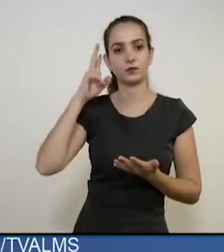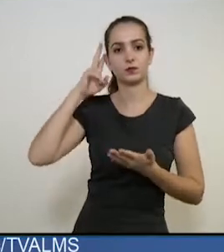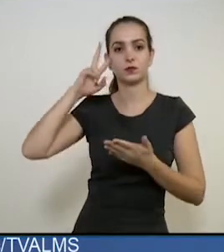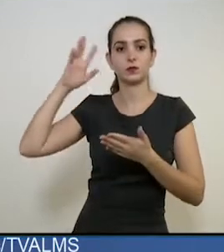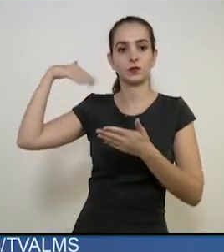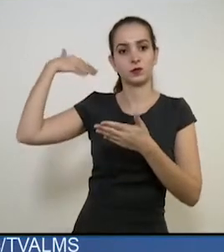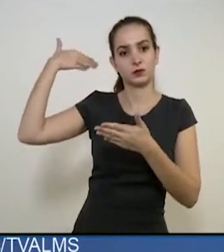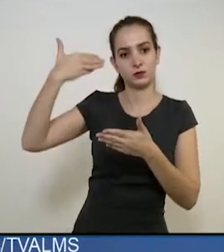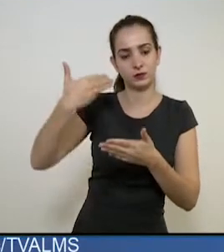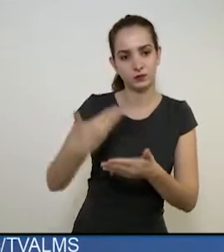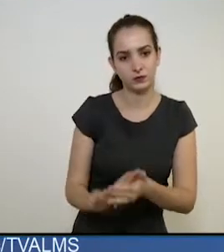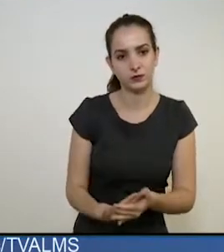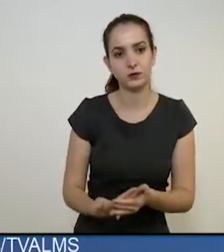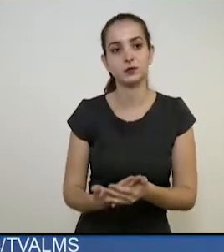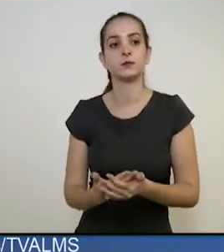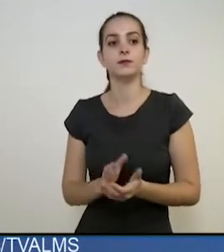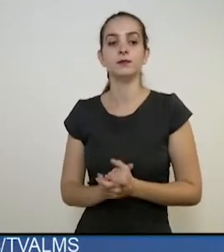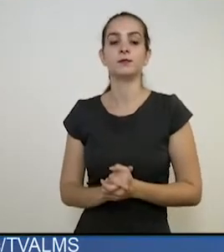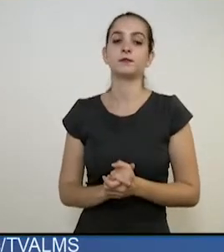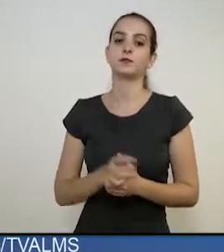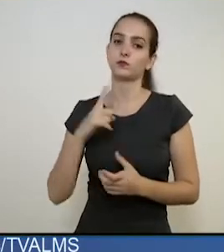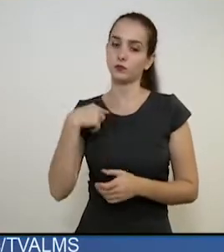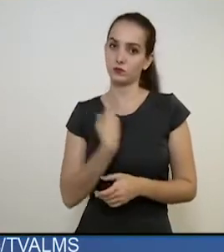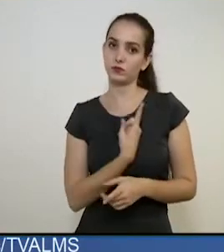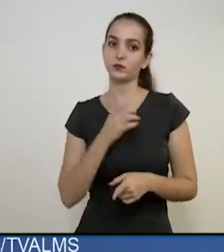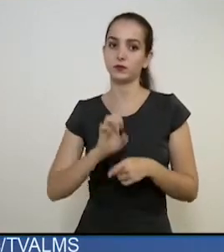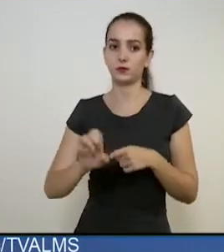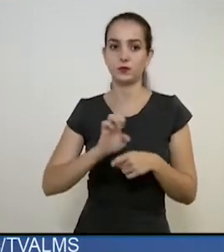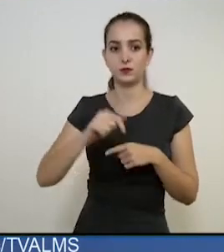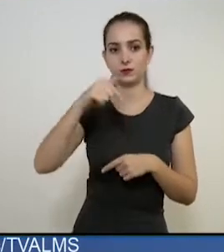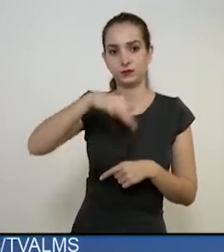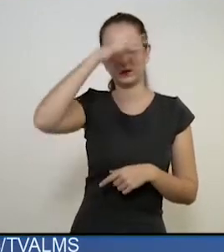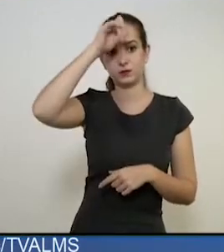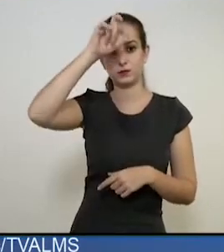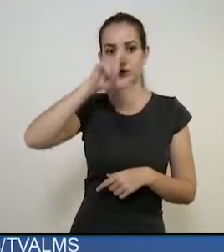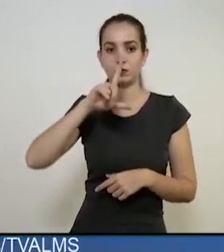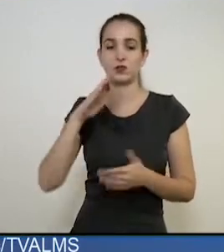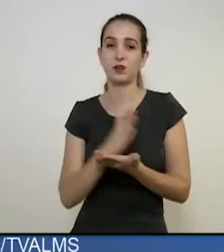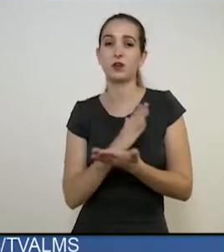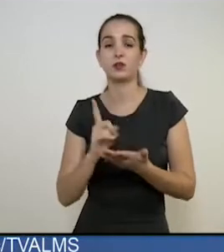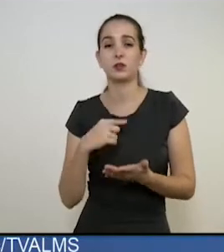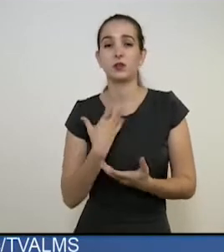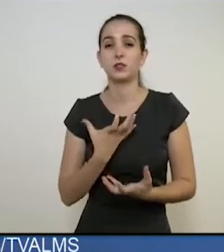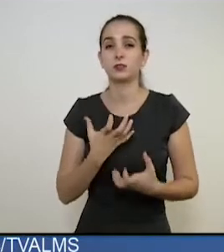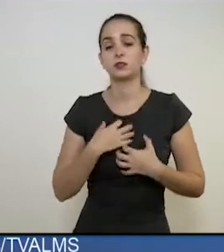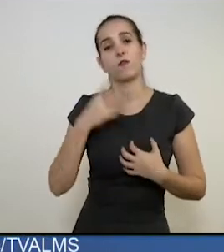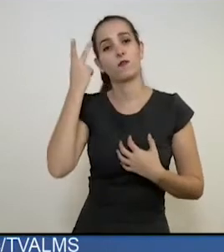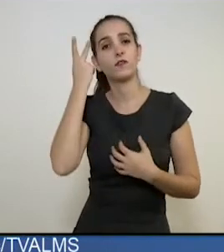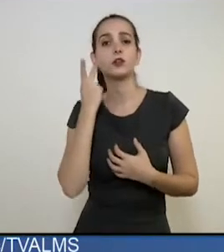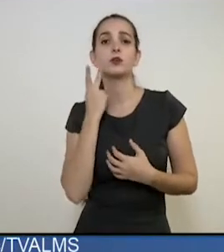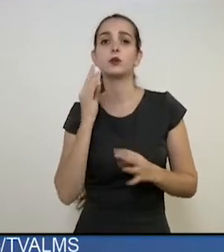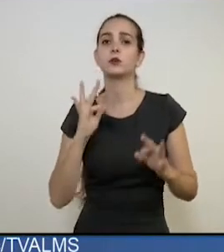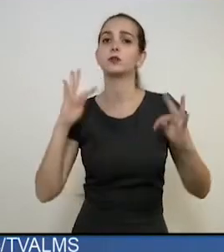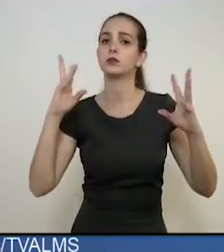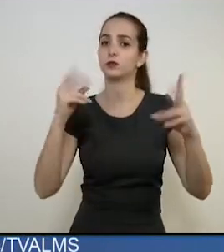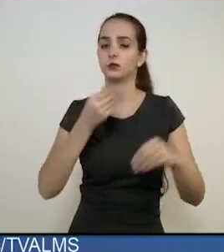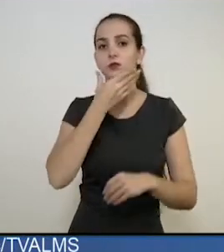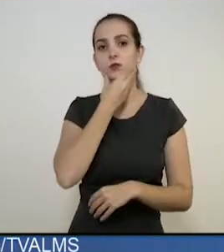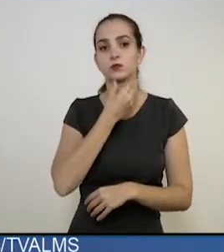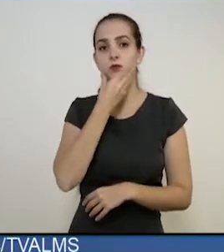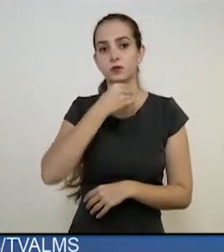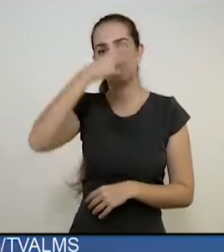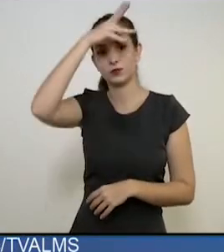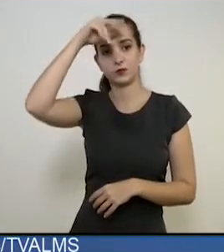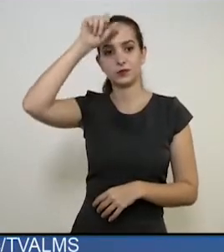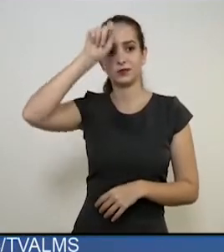retrospectiva da história do nosso Estado, que lamentavelmente é motivo de vergonha para todos os homens do Mato Grosso do